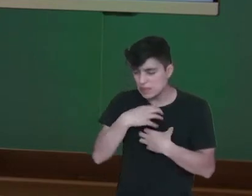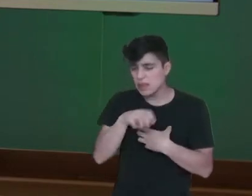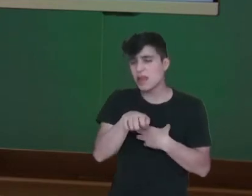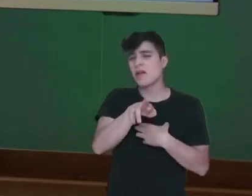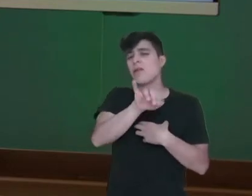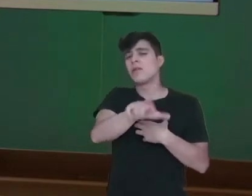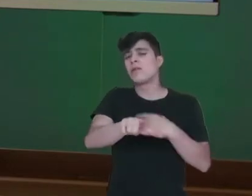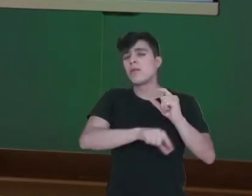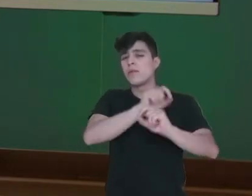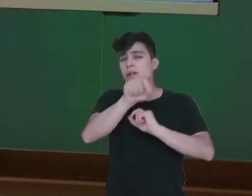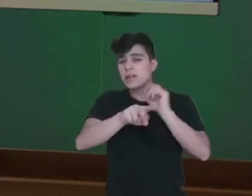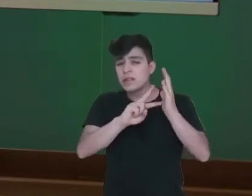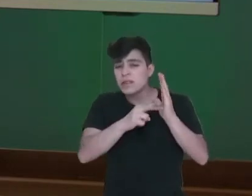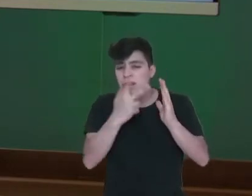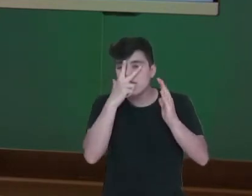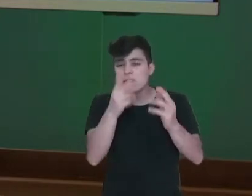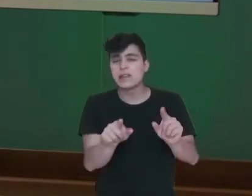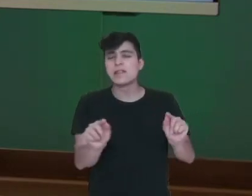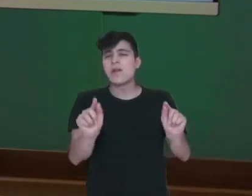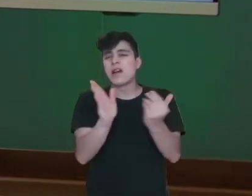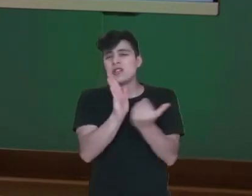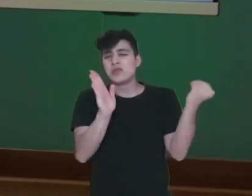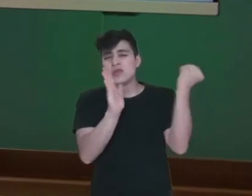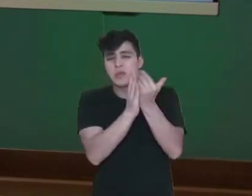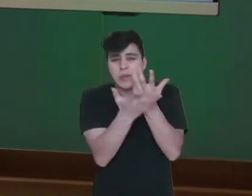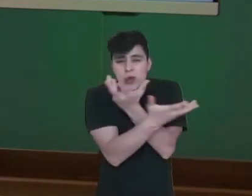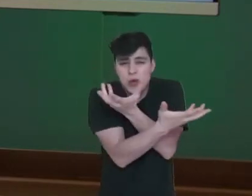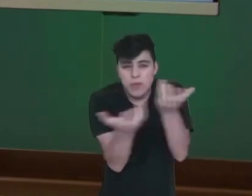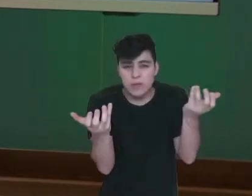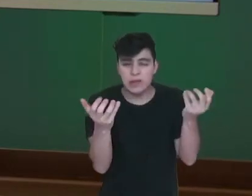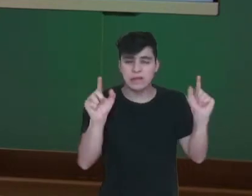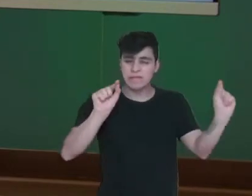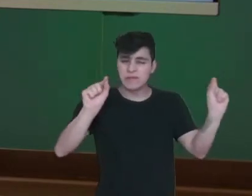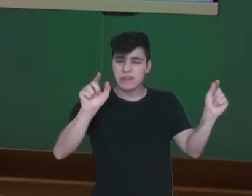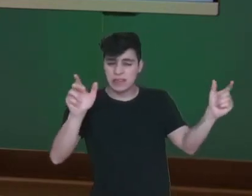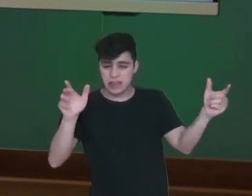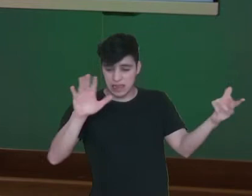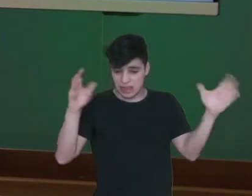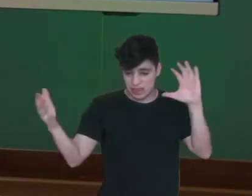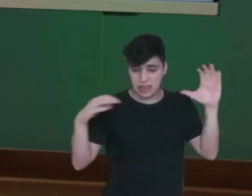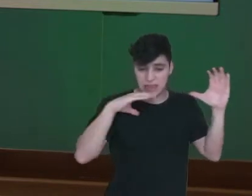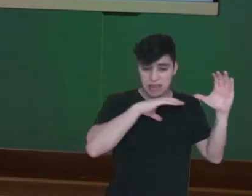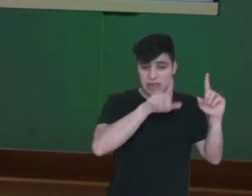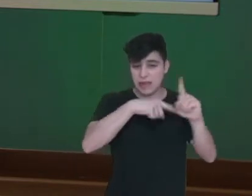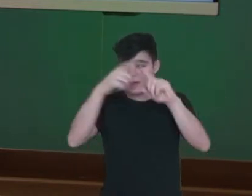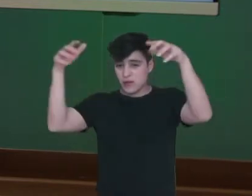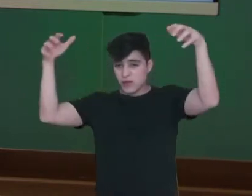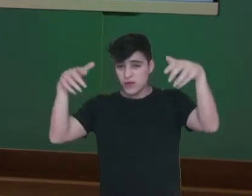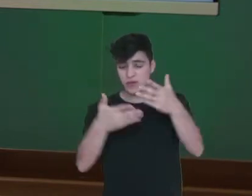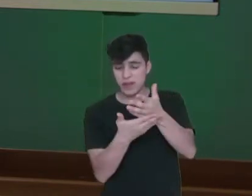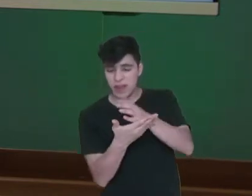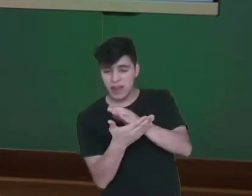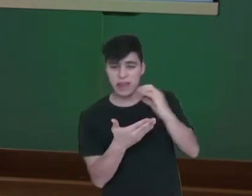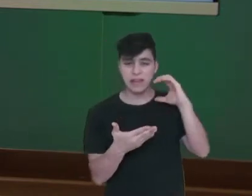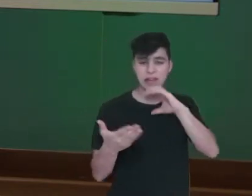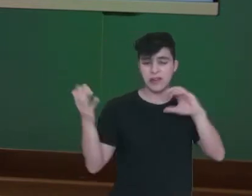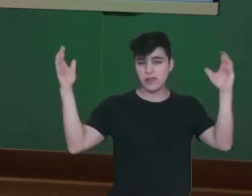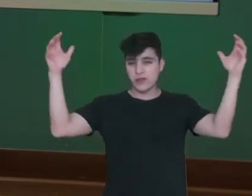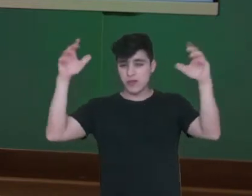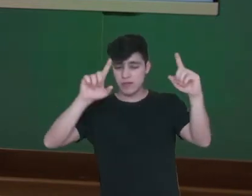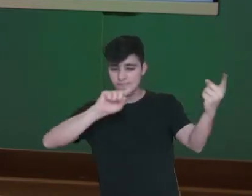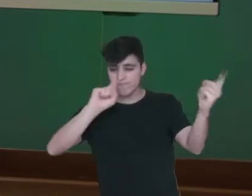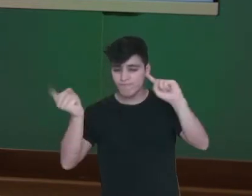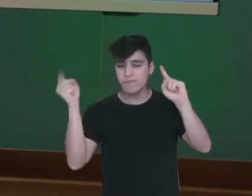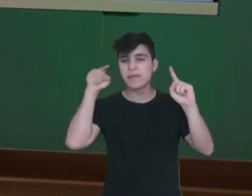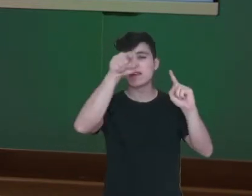um clima superúmido, ele é quente e chuvoso. Então são essas as características, é isso